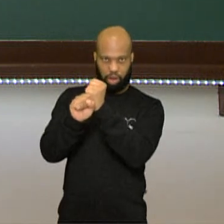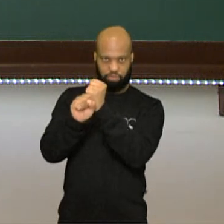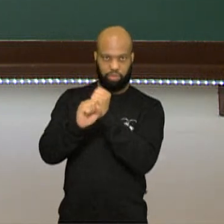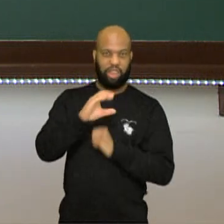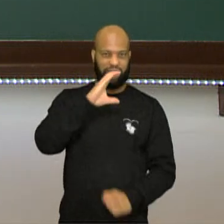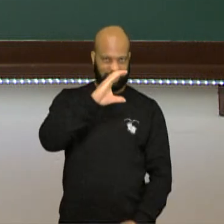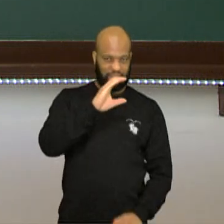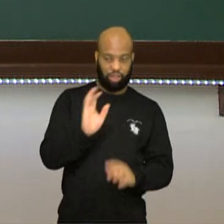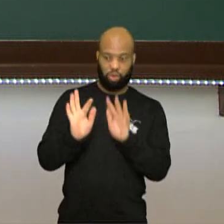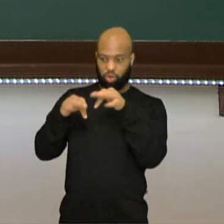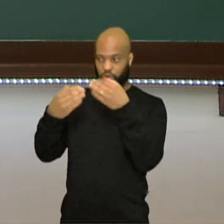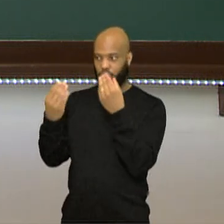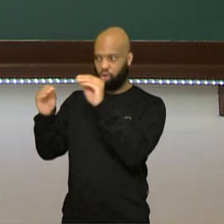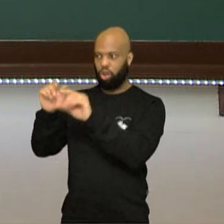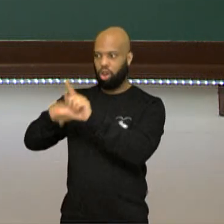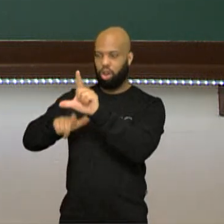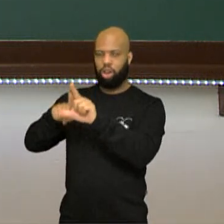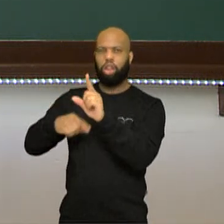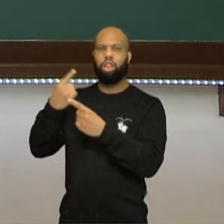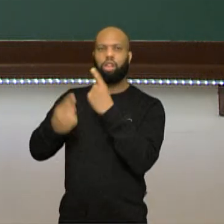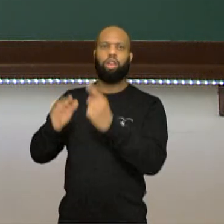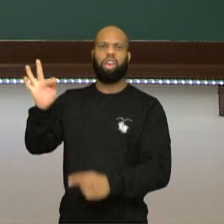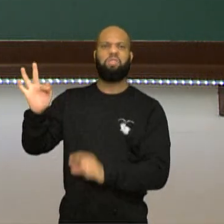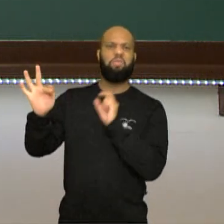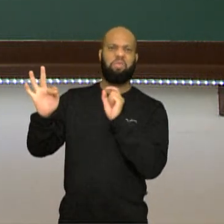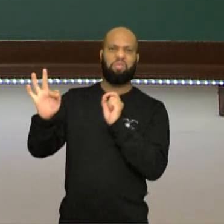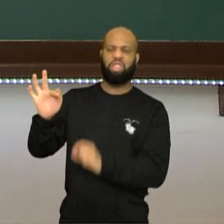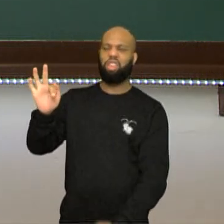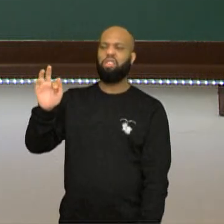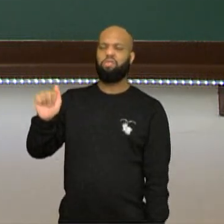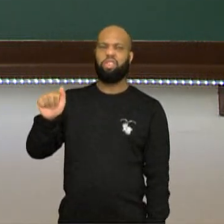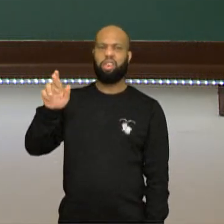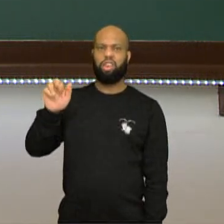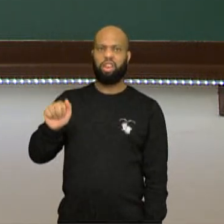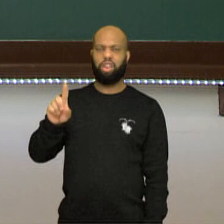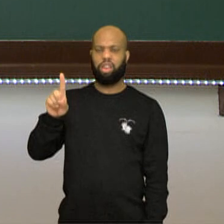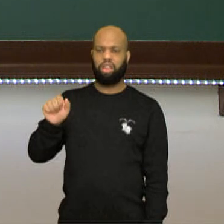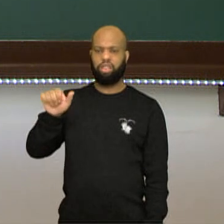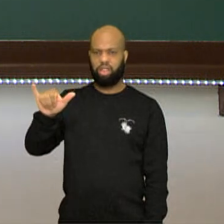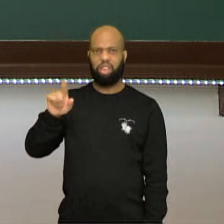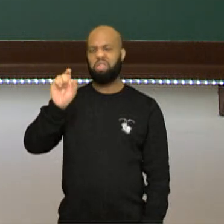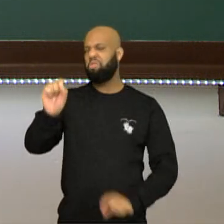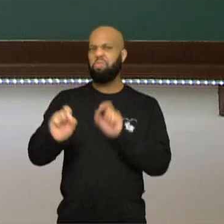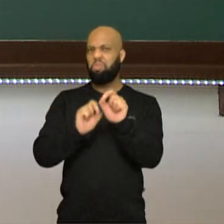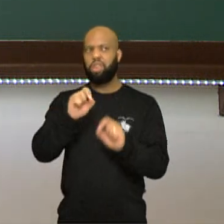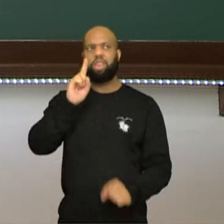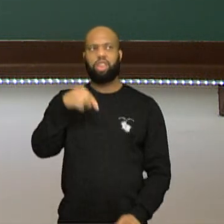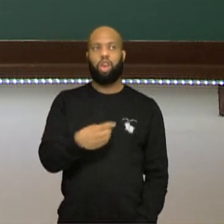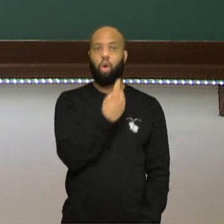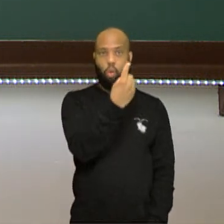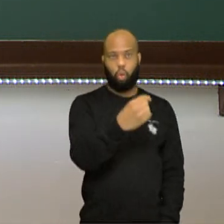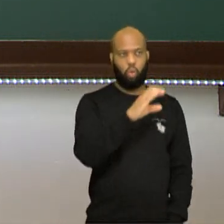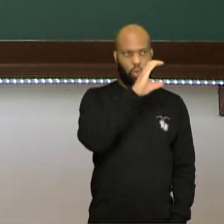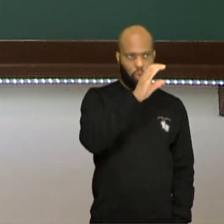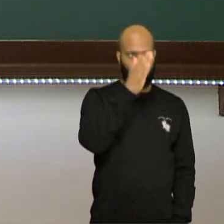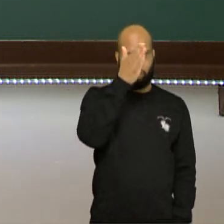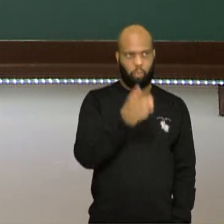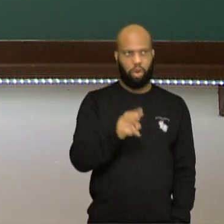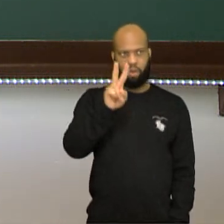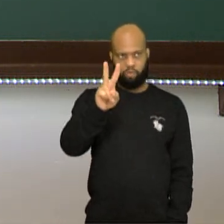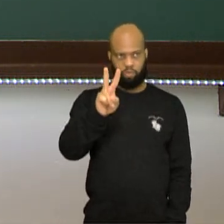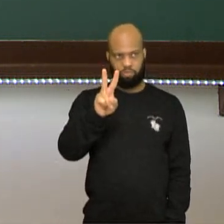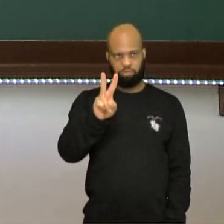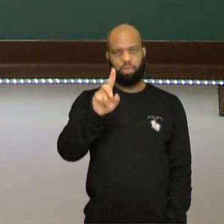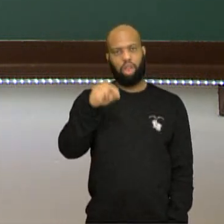farad, né? Farad é 1 coulomb por volt, 1 farad, tá? Em homenagem ao